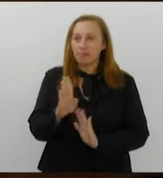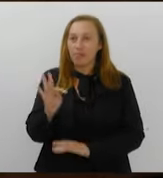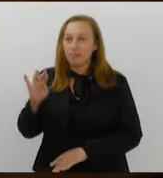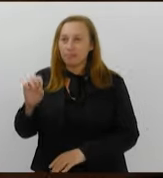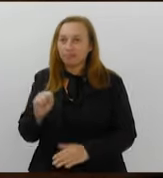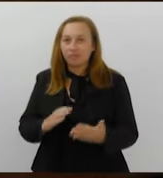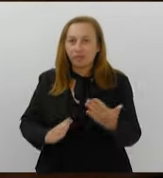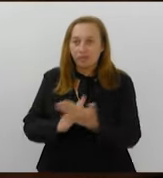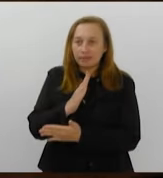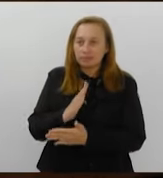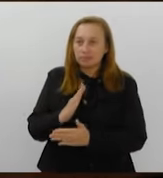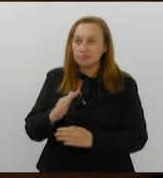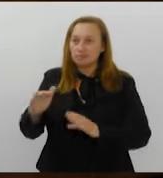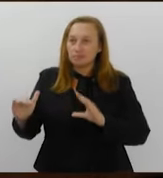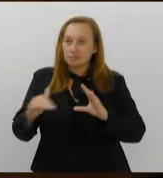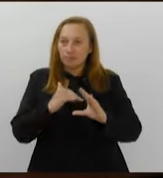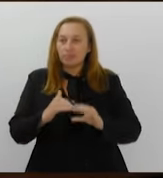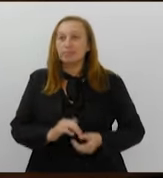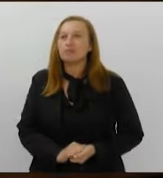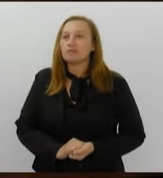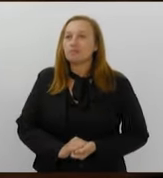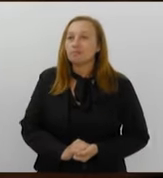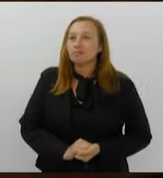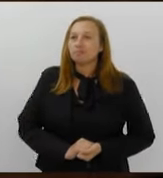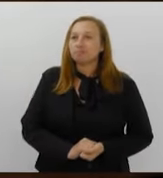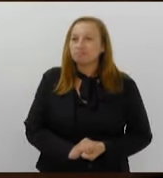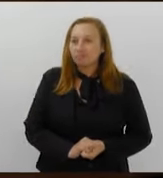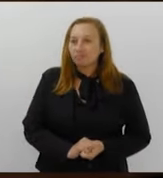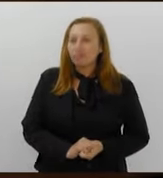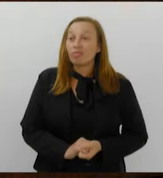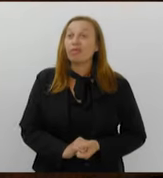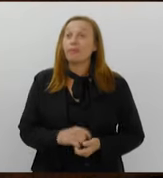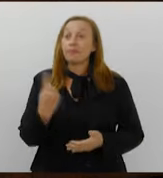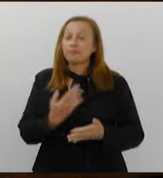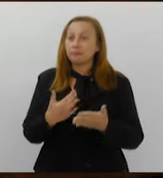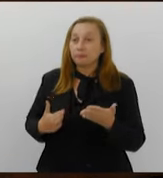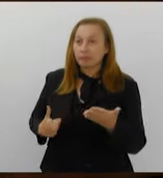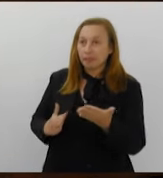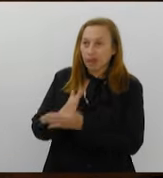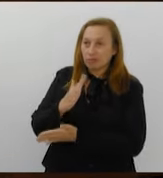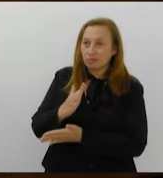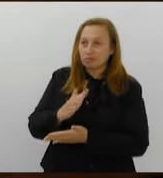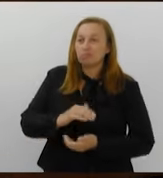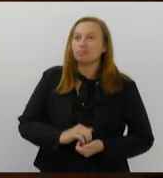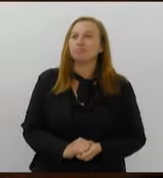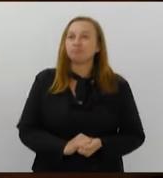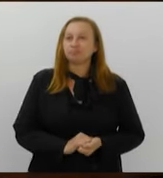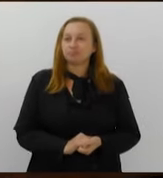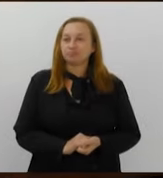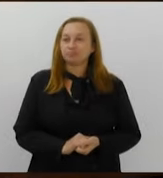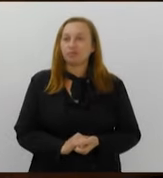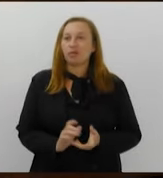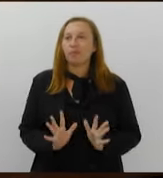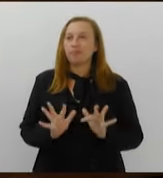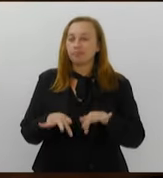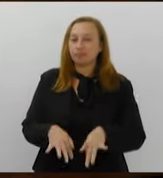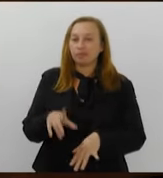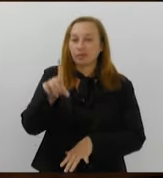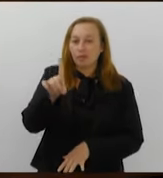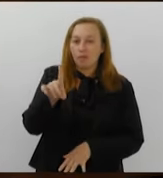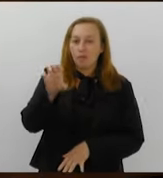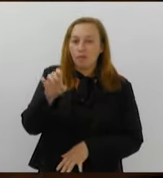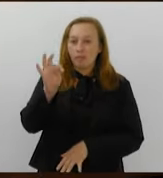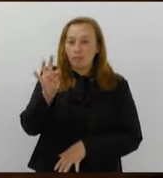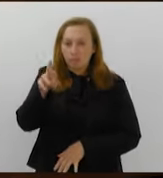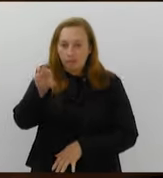a mensagem. E agora, nós vamos aprovar a extinção, o fim do Detro,